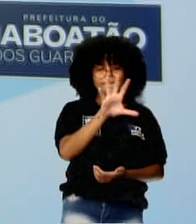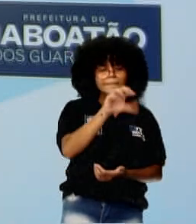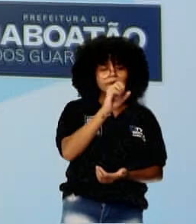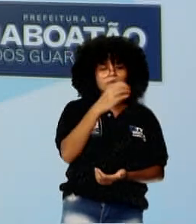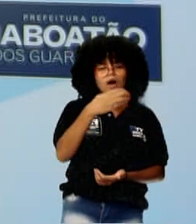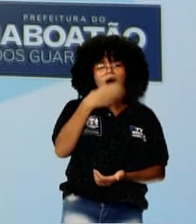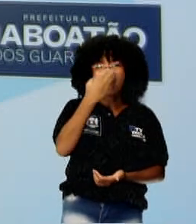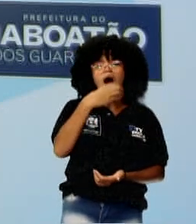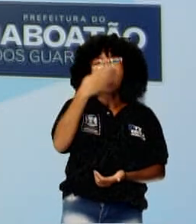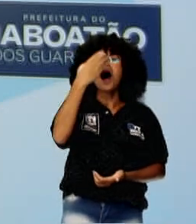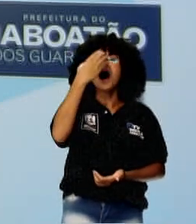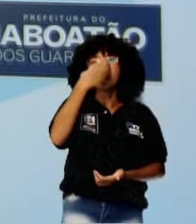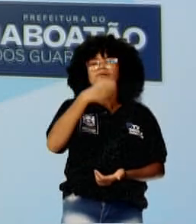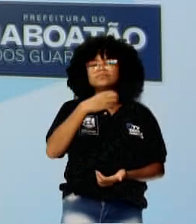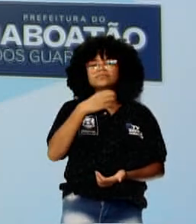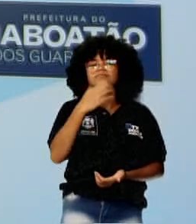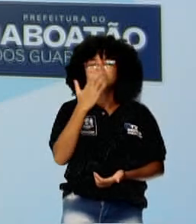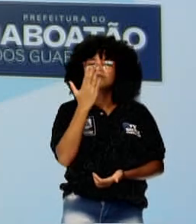maçã